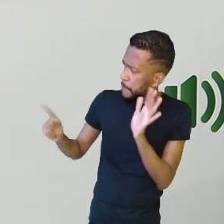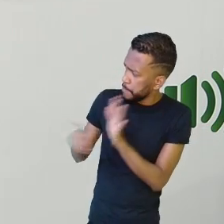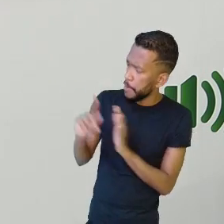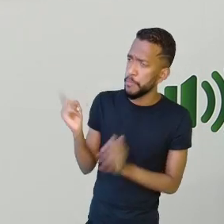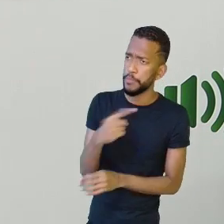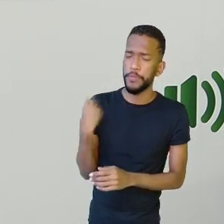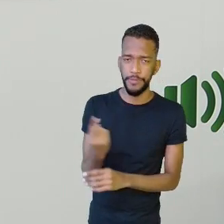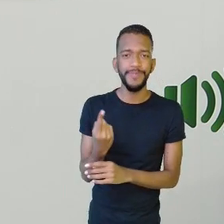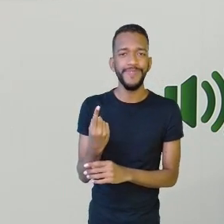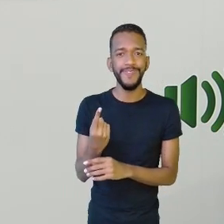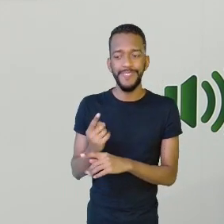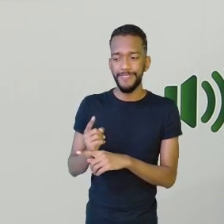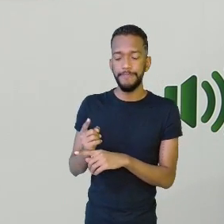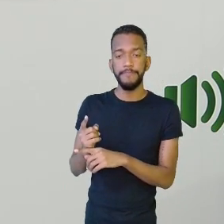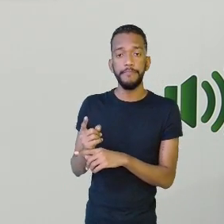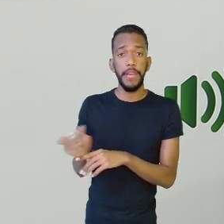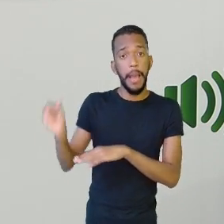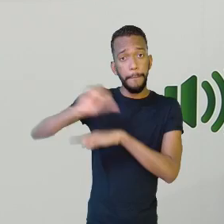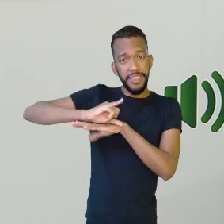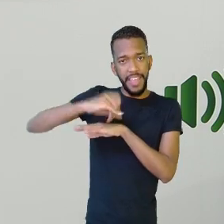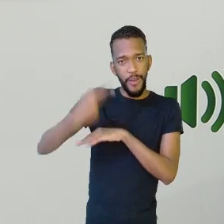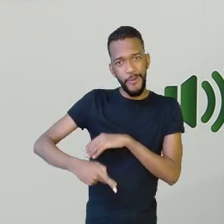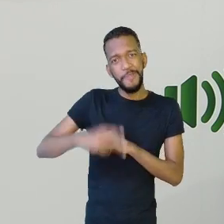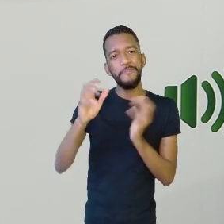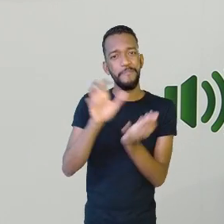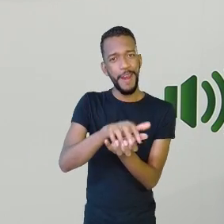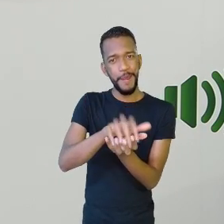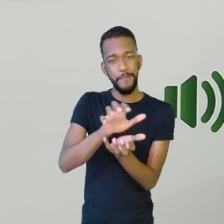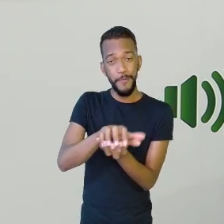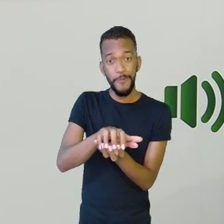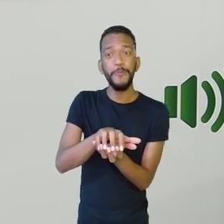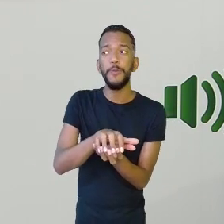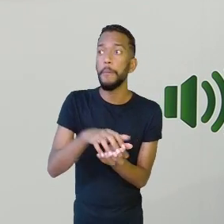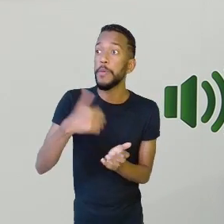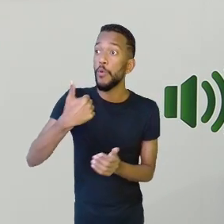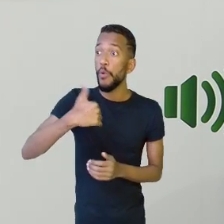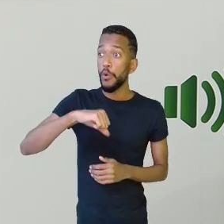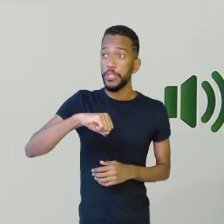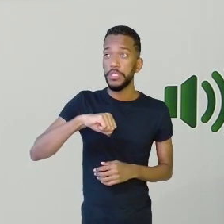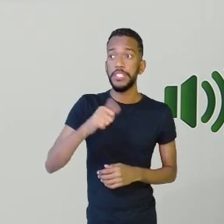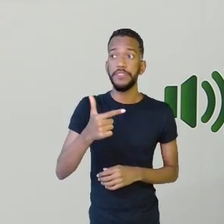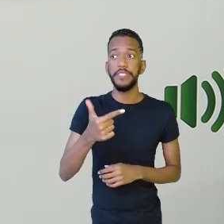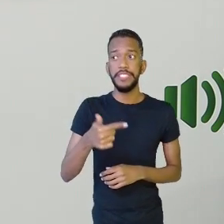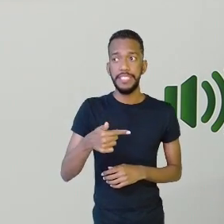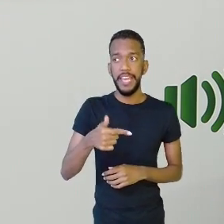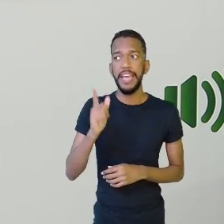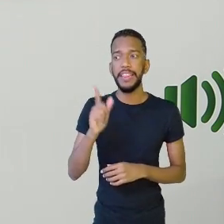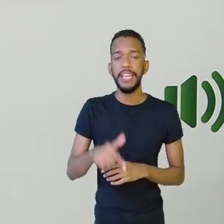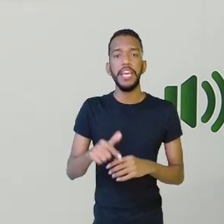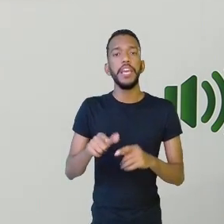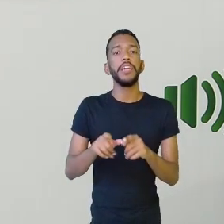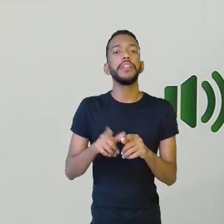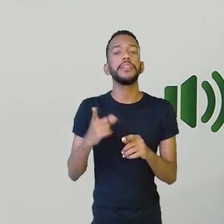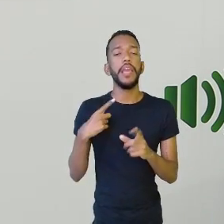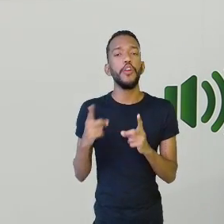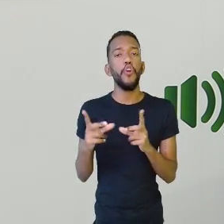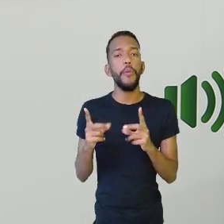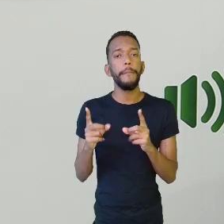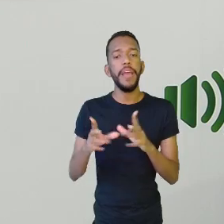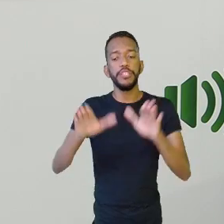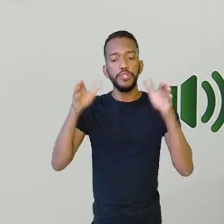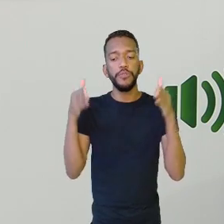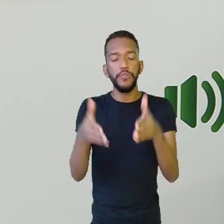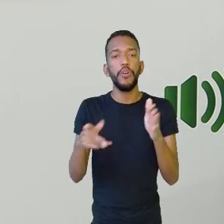estado, né? Em 1827, e o comércio nessa época se concentrava nos bairros do Recife e